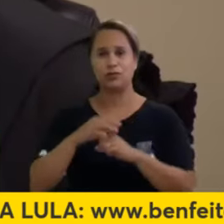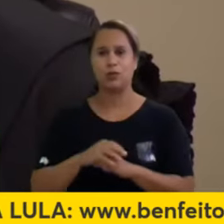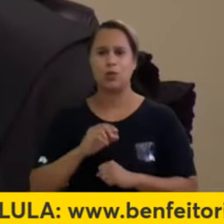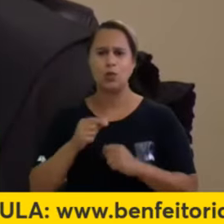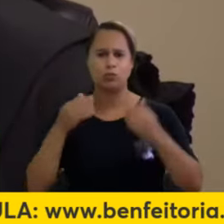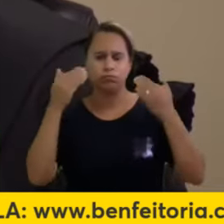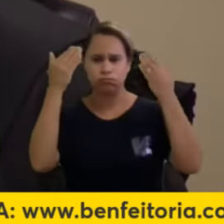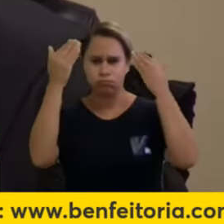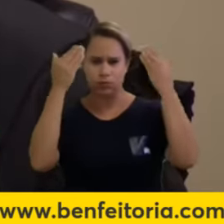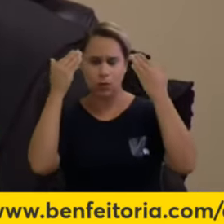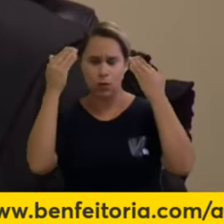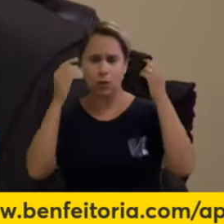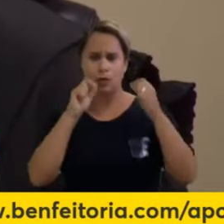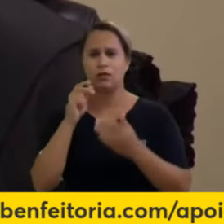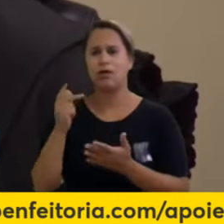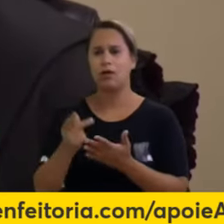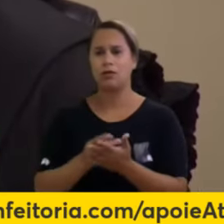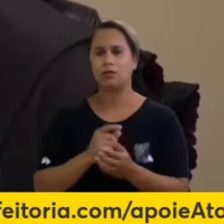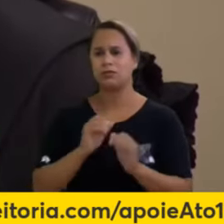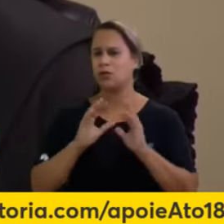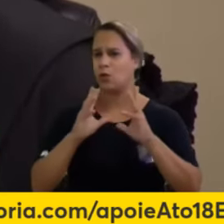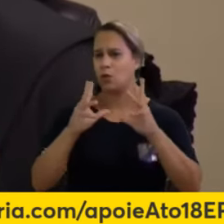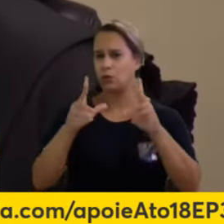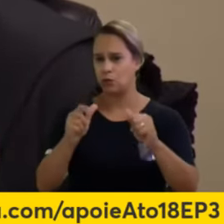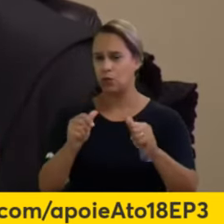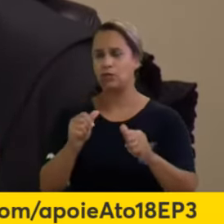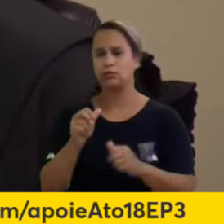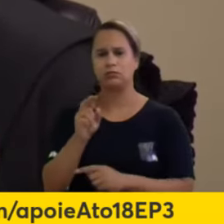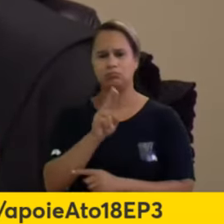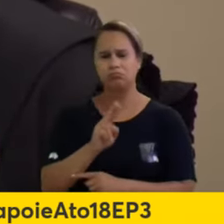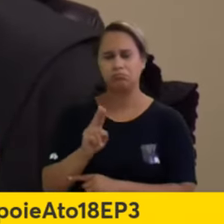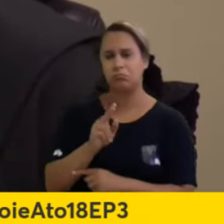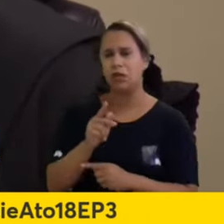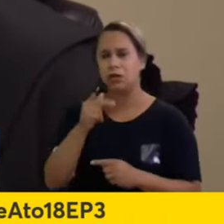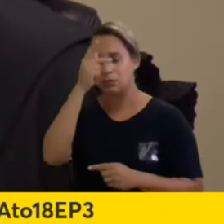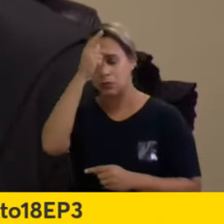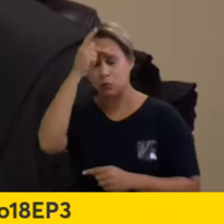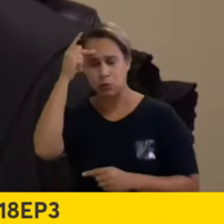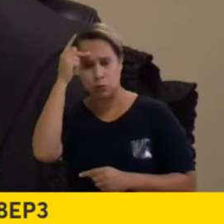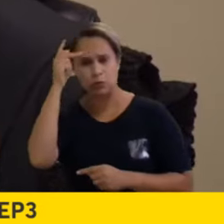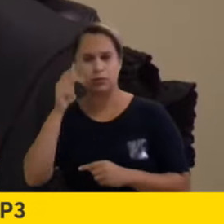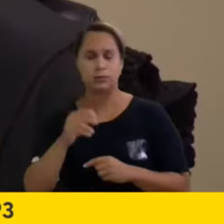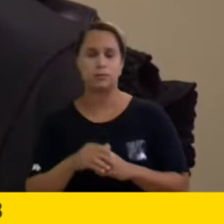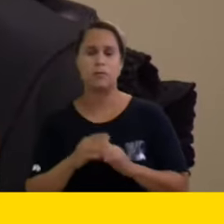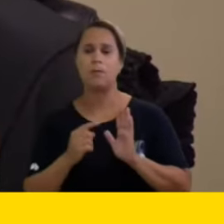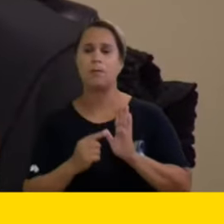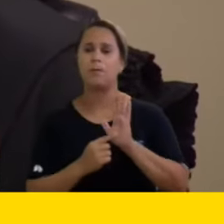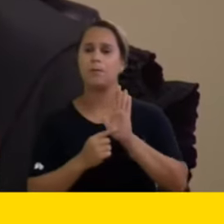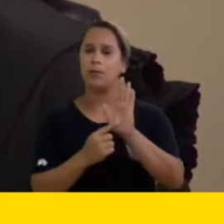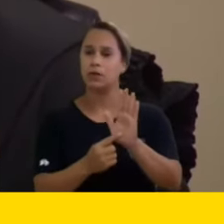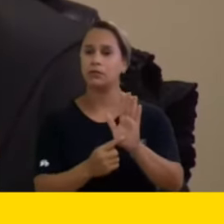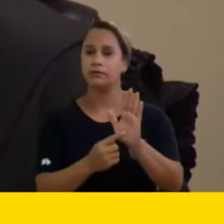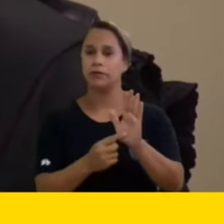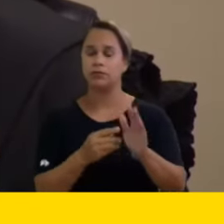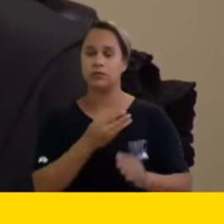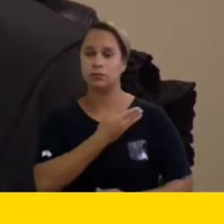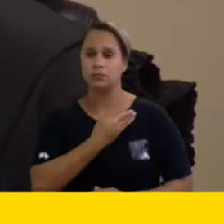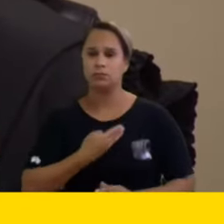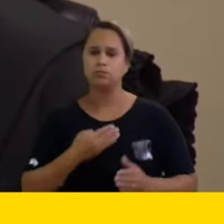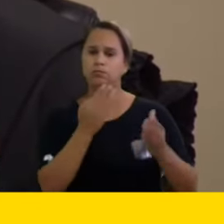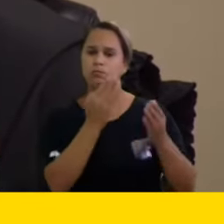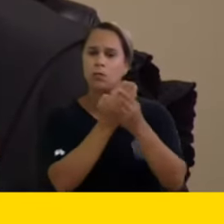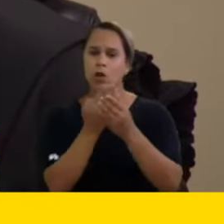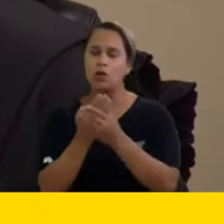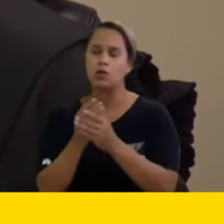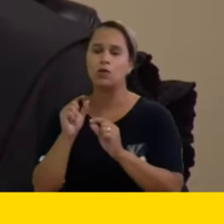relacionados a acontecimentos de todos usuais em razão do interesse que a opinião pública manifesta por determinados processos e que enquanto expressão do